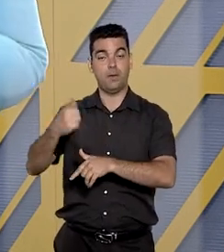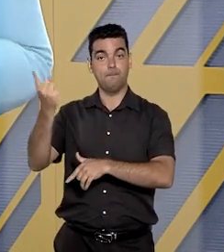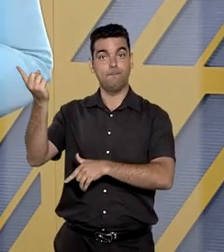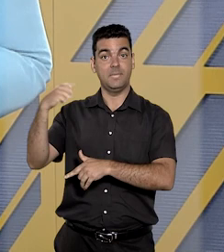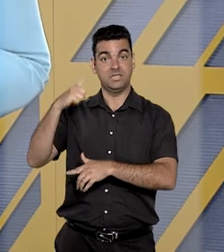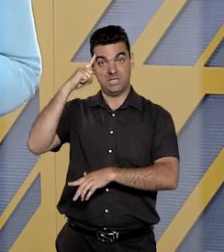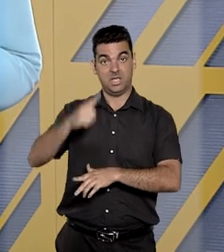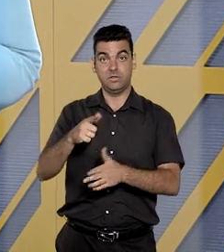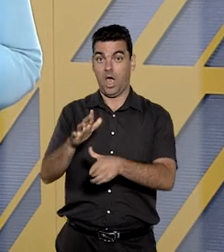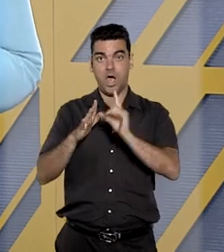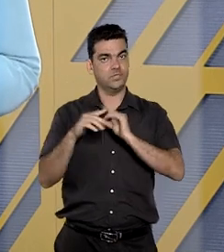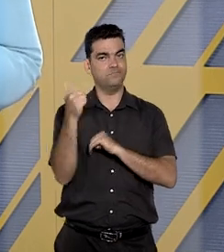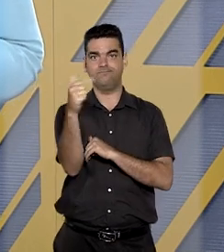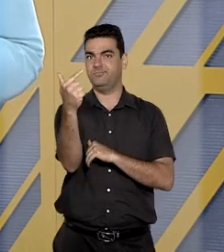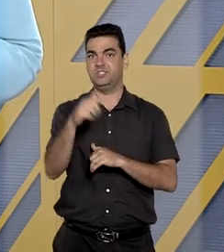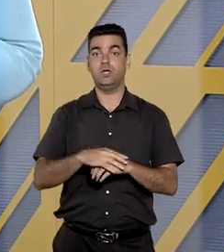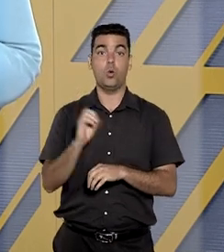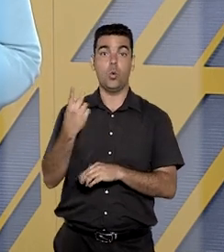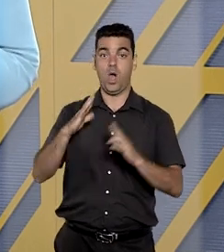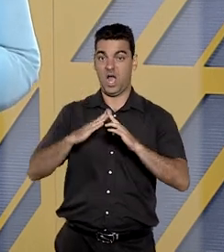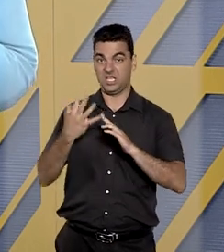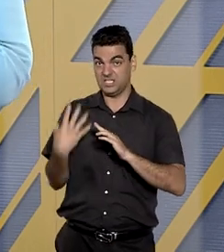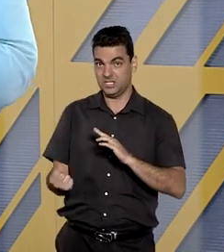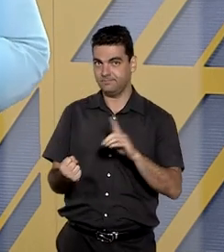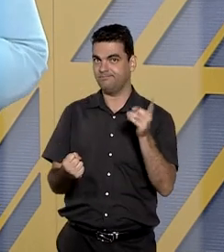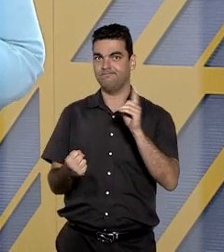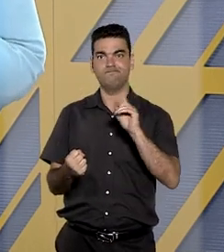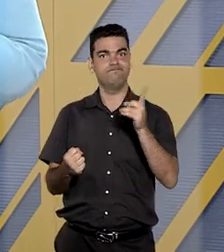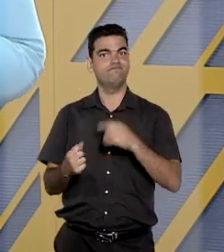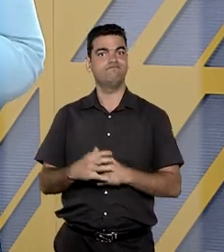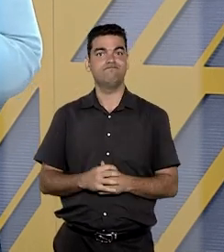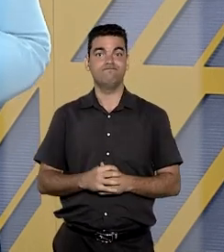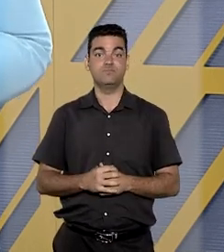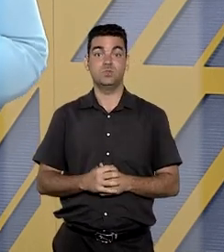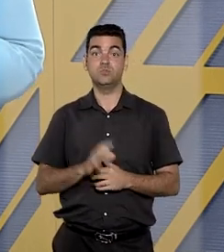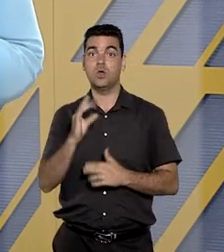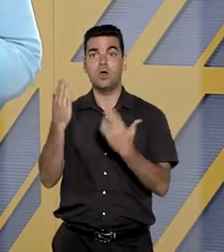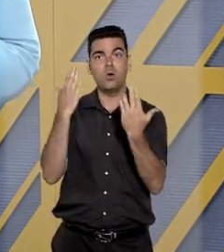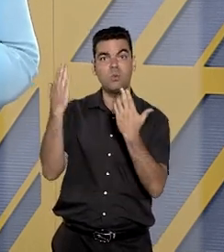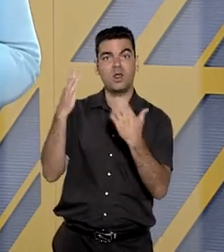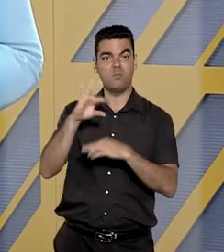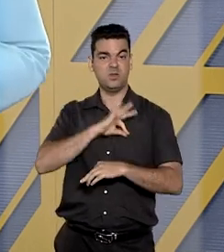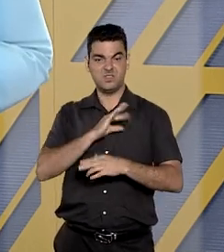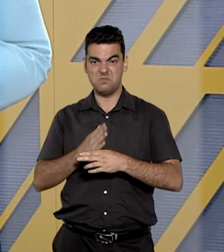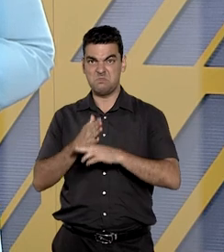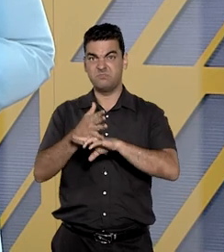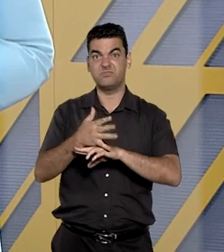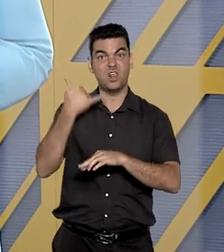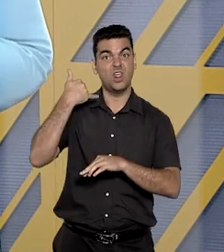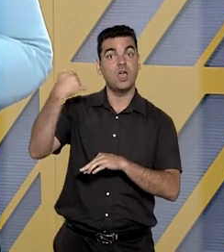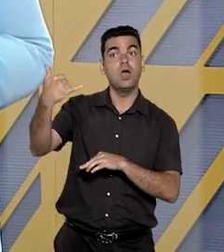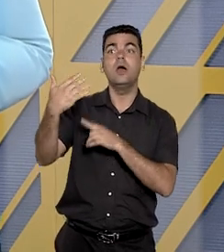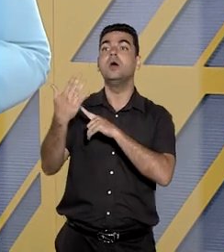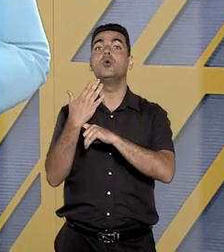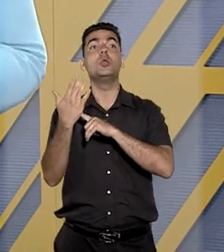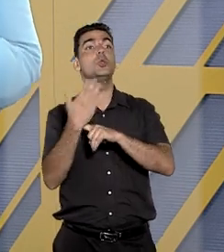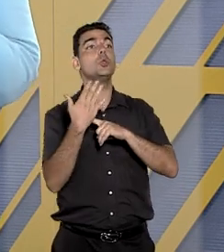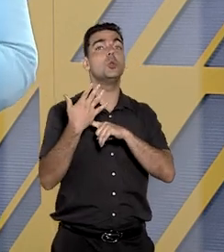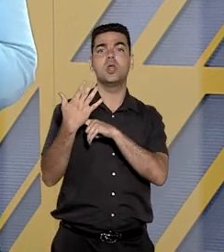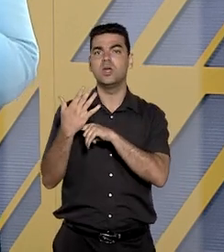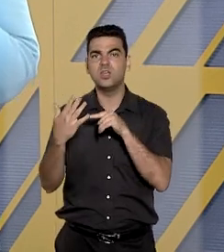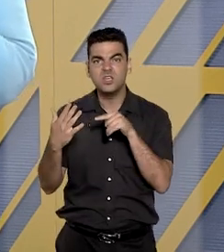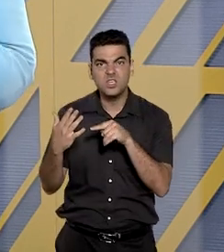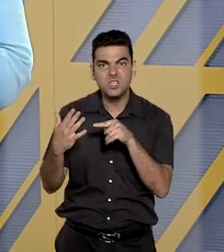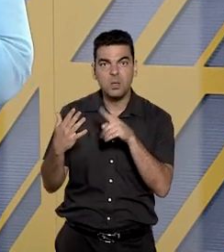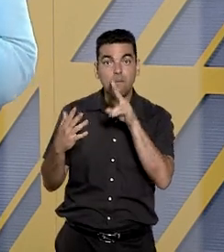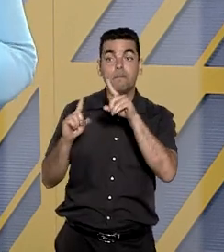policiais sem mandado judicial nem autorização do morador. Para o colegiado, a mera referência da polícia a um telefonema de